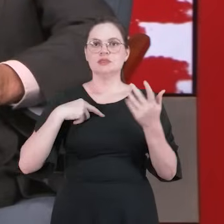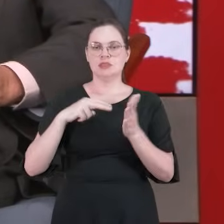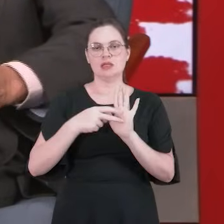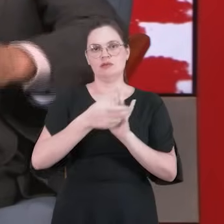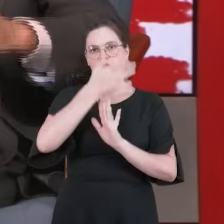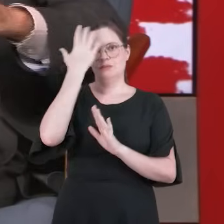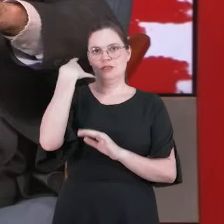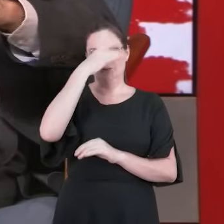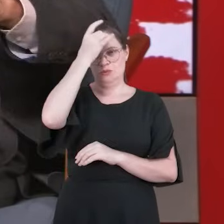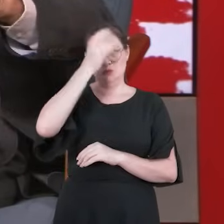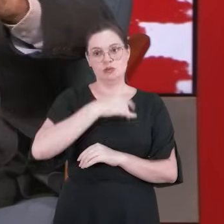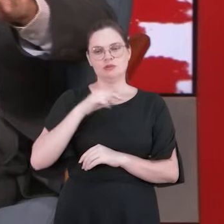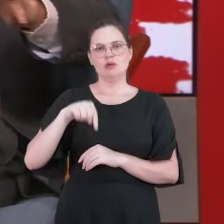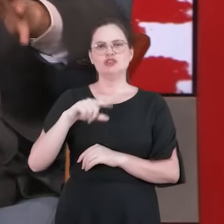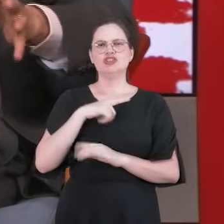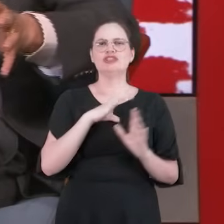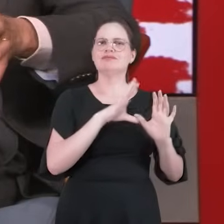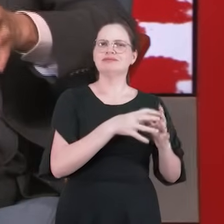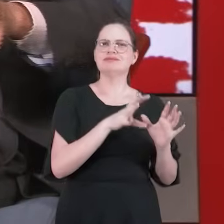Espírito Santo. Então tinha toda